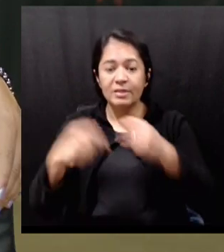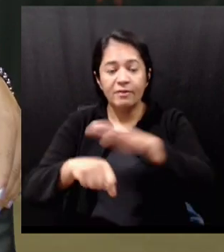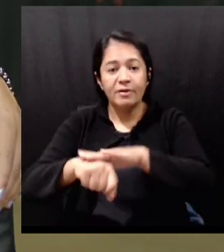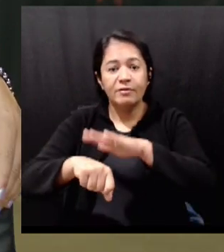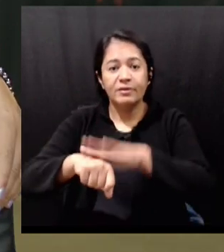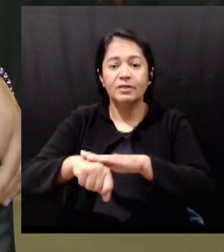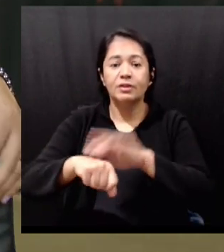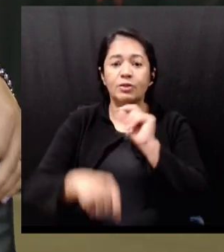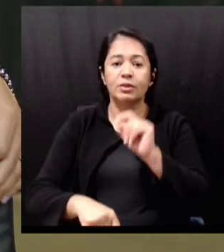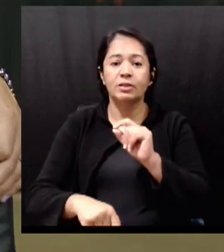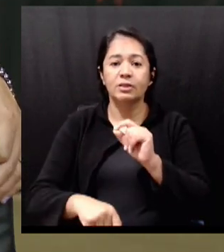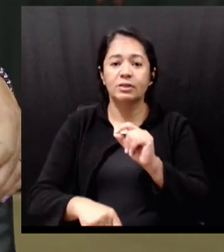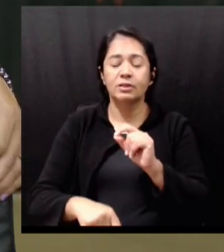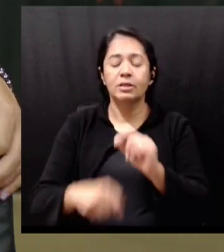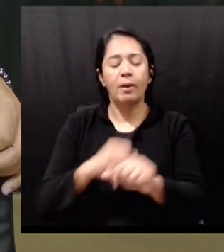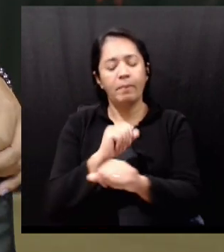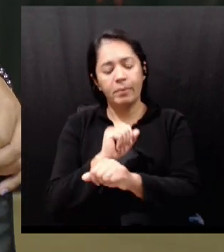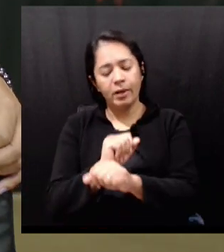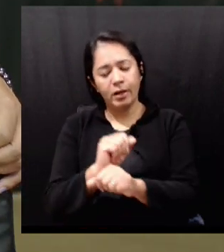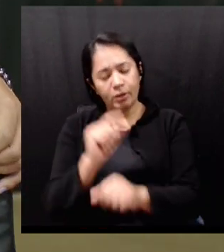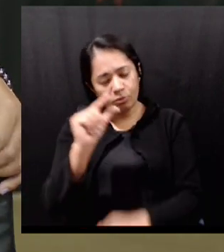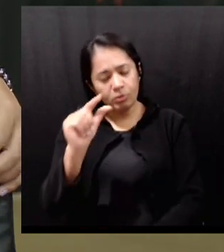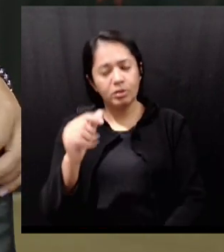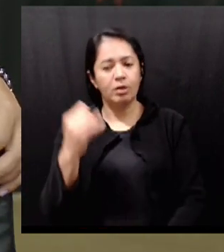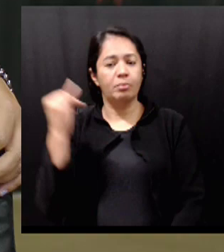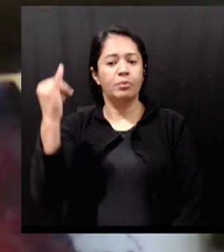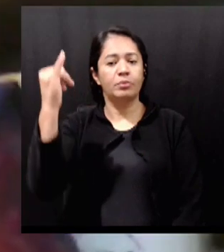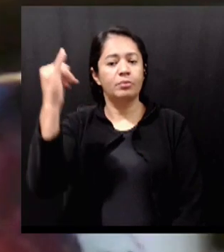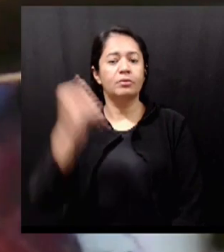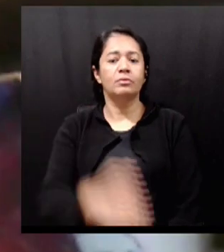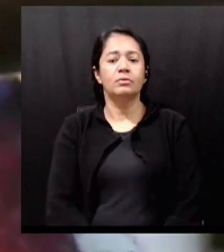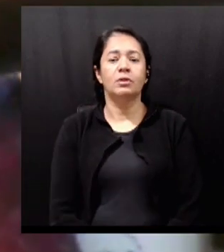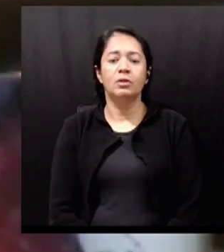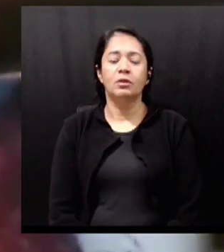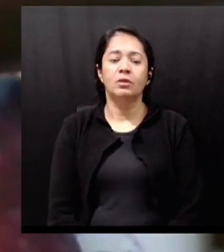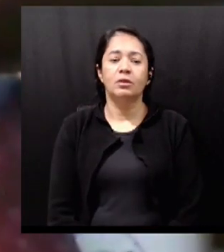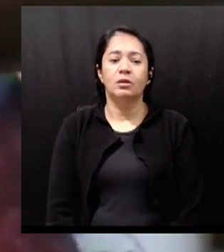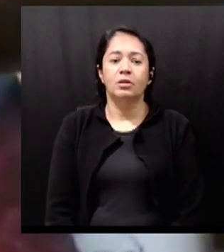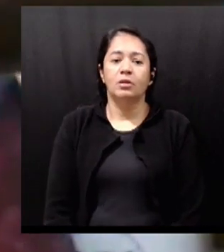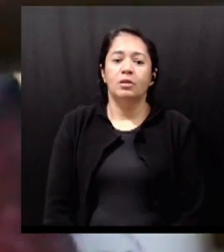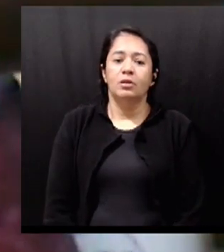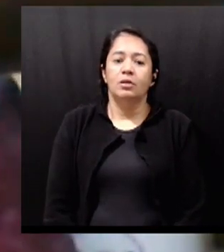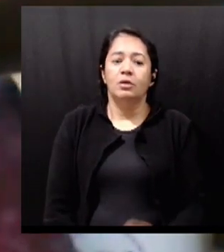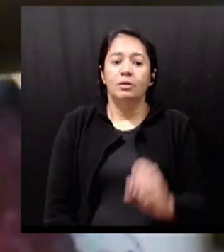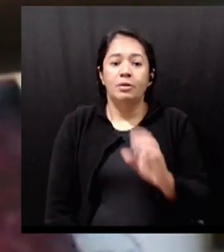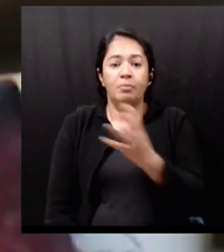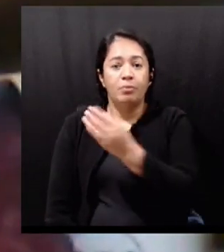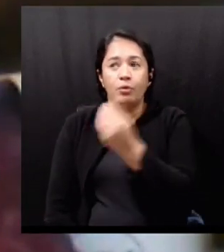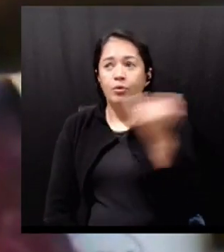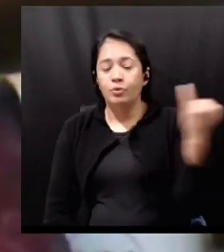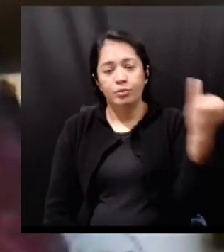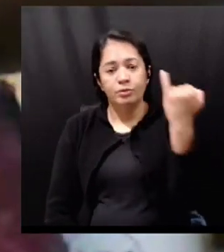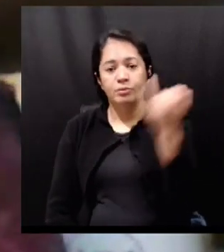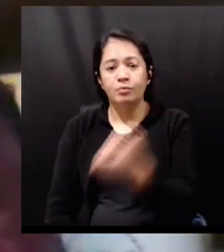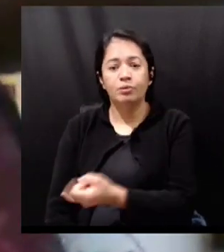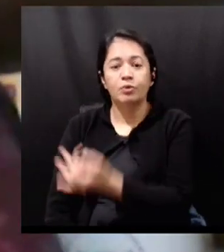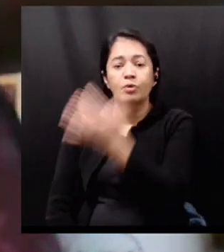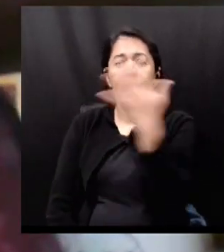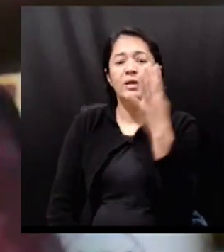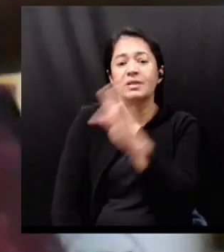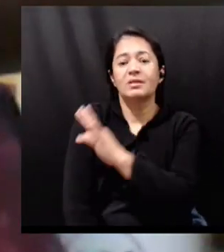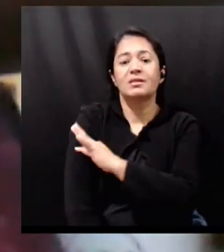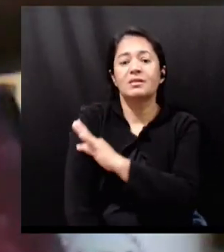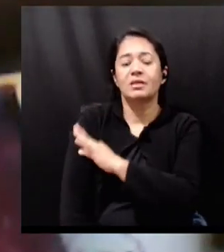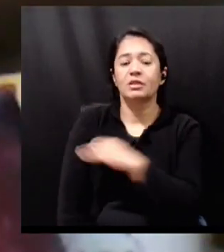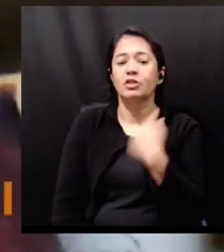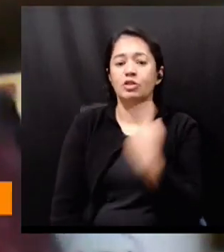pé do acelerador. É importante, né, Lucilene? Muito importante. E quais são as técnicas, né, que a gente utiliza?